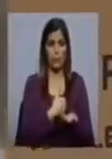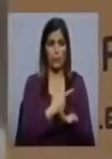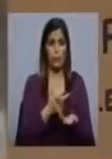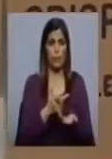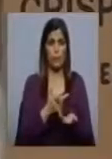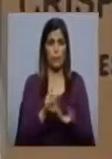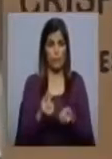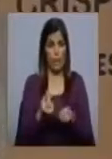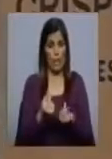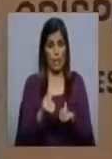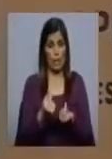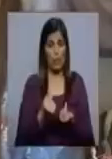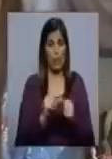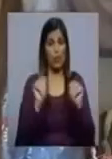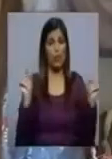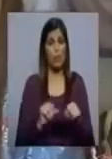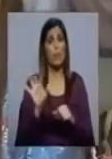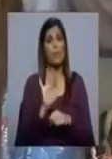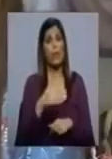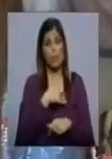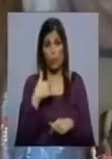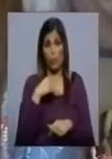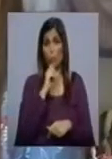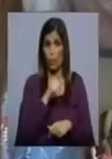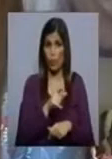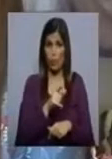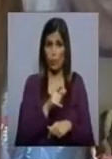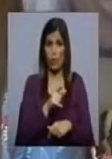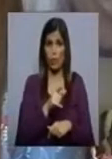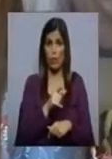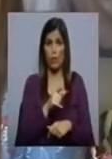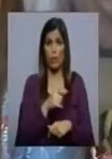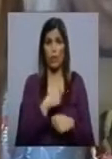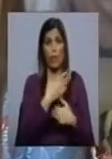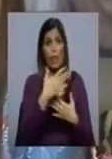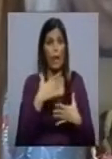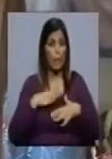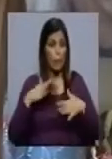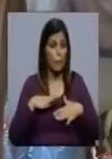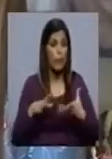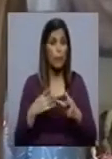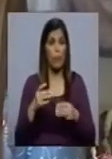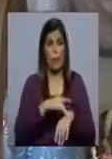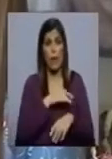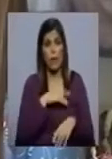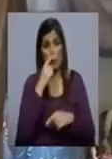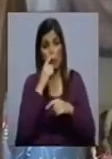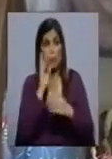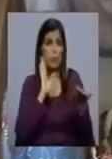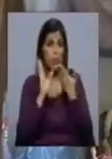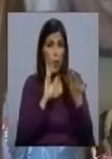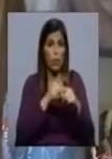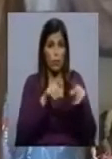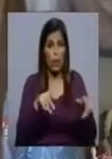lado fundos para para o sistema nacional de saúde poder e para os nossos médicos e o nosso pessoal hospitalar com